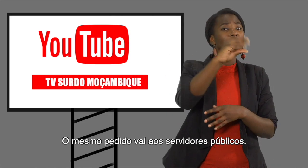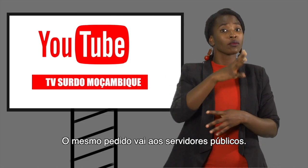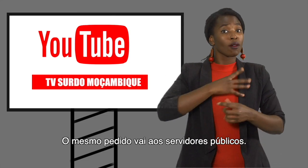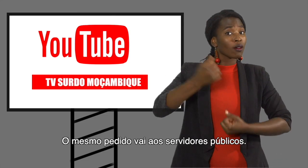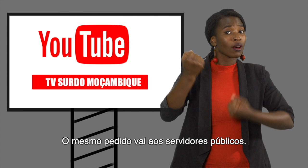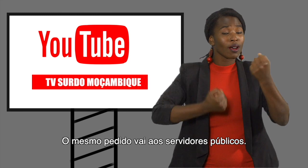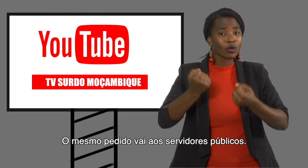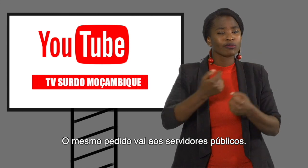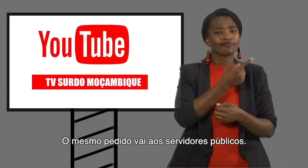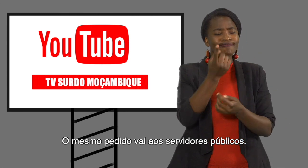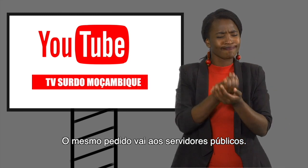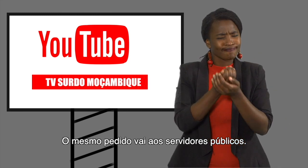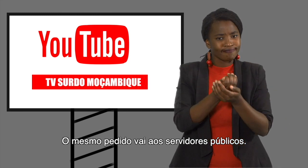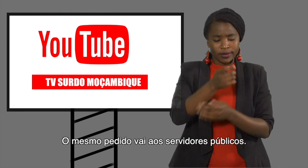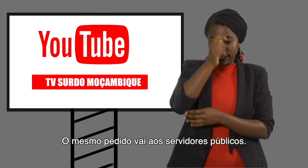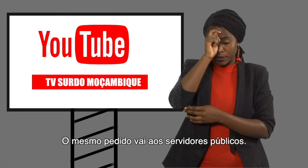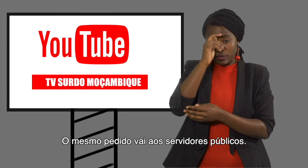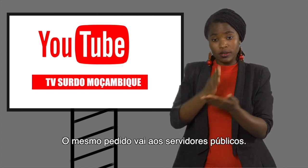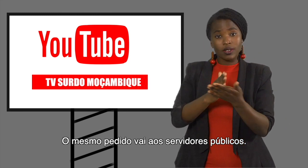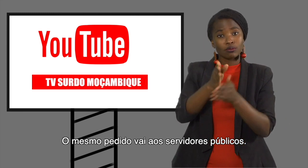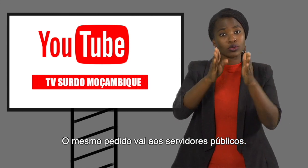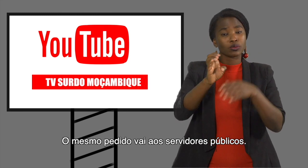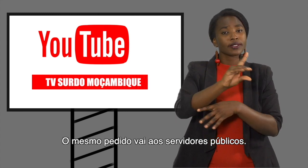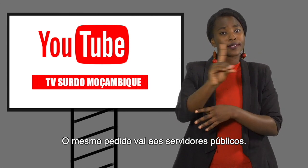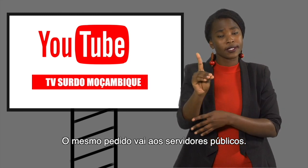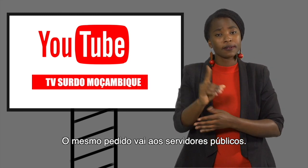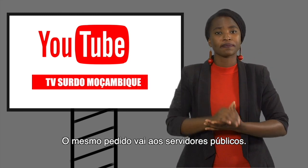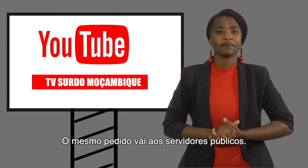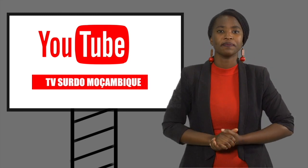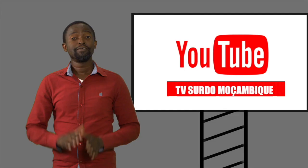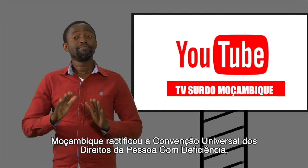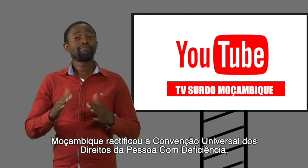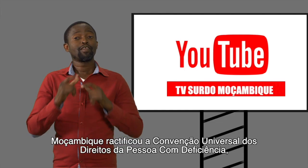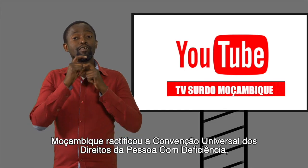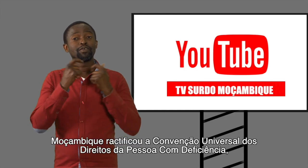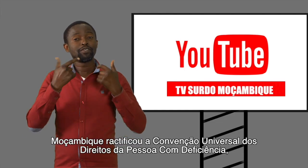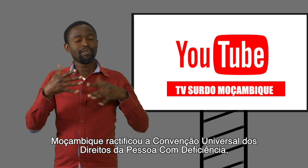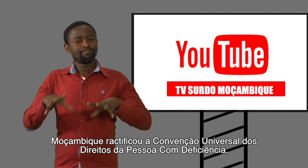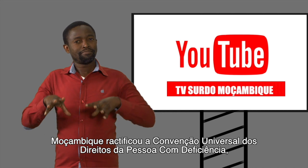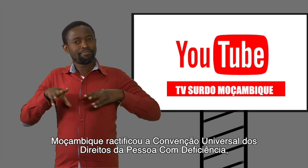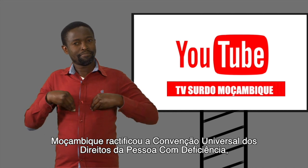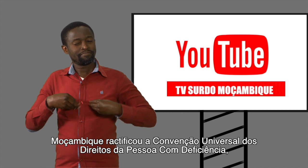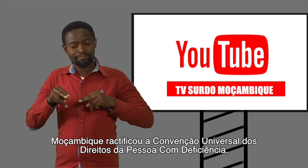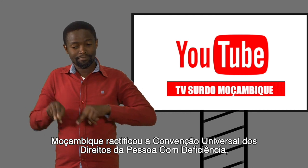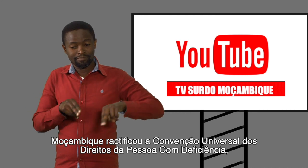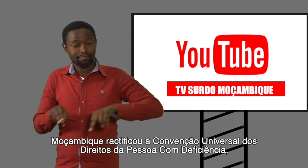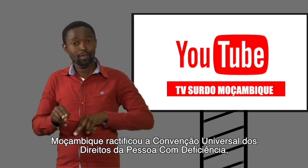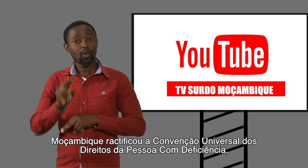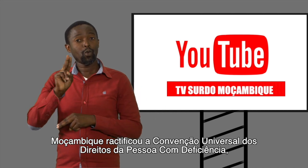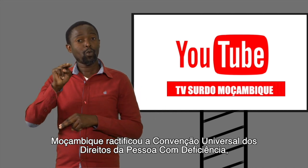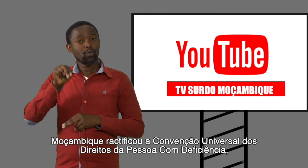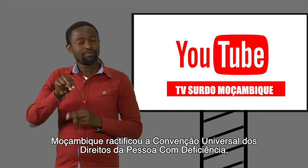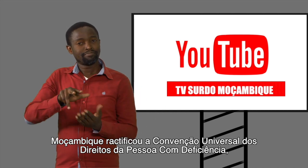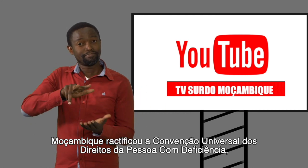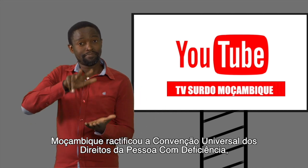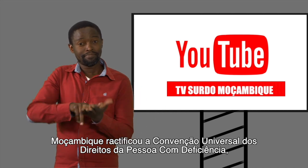O mesmo pedido vai aos servidores públicos. Moçambique ratificou a Convenção Universal